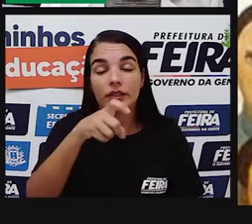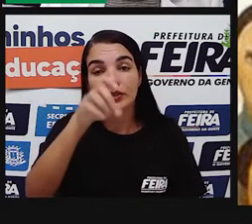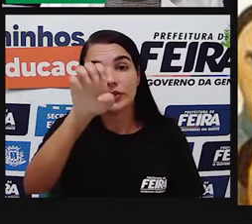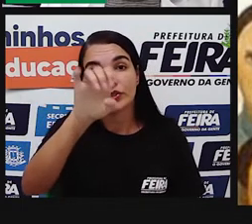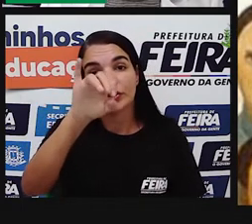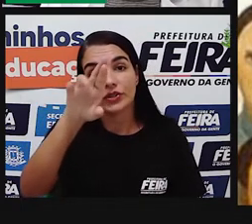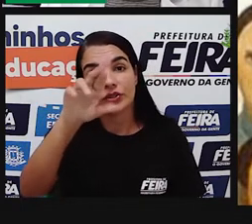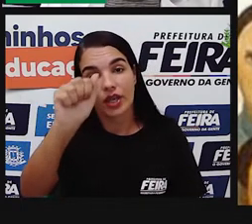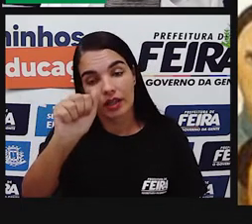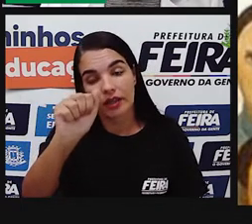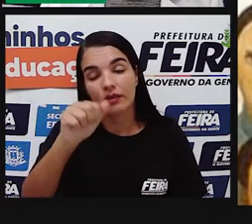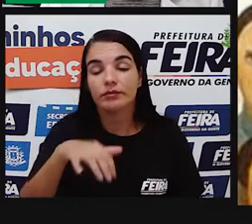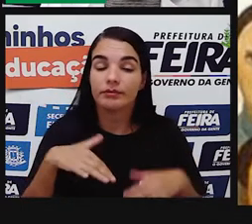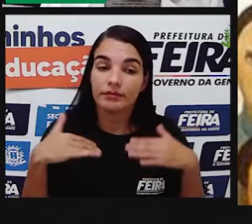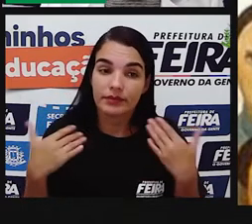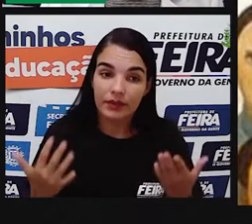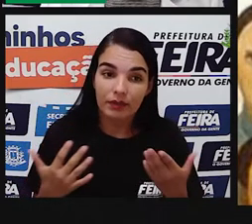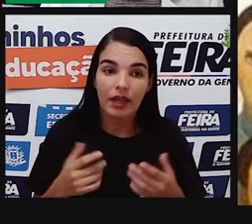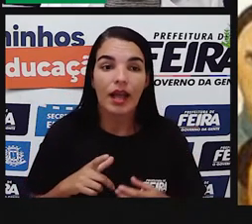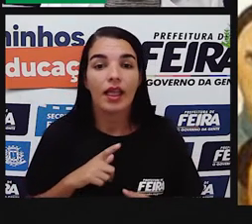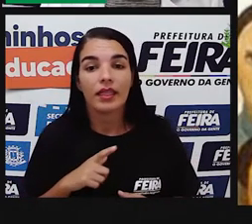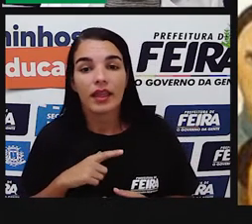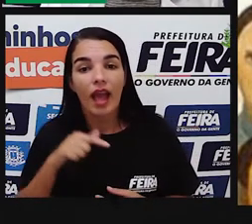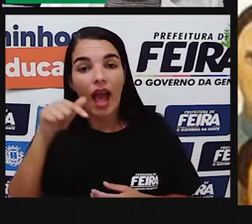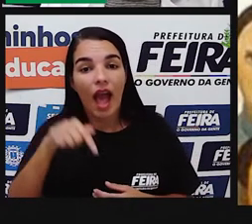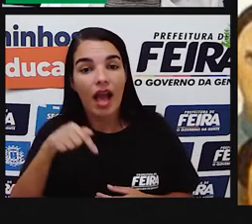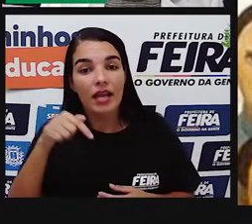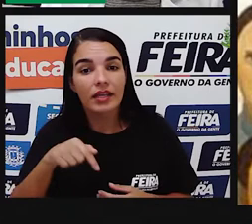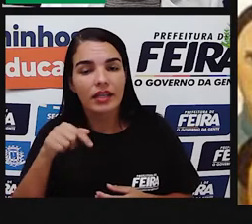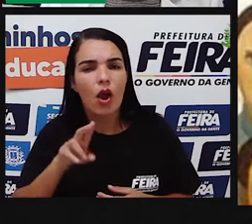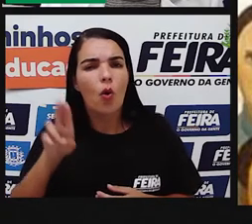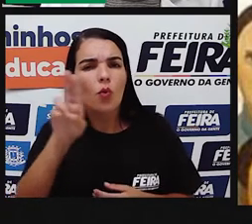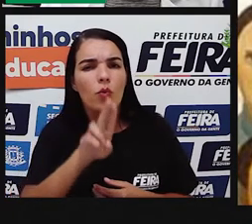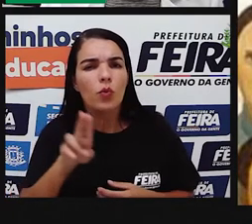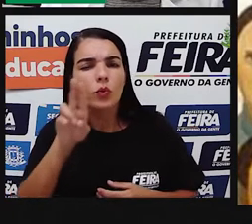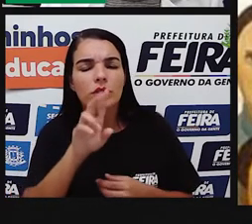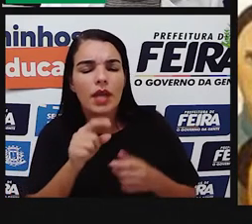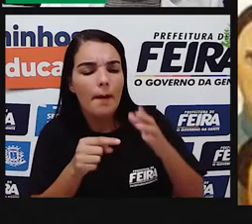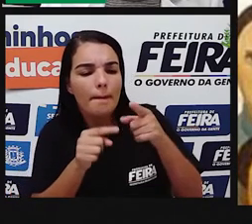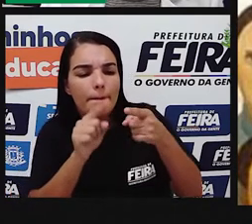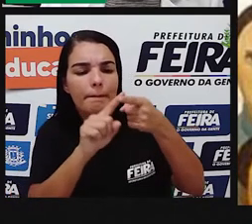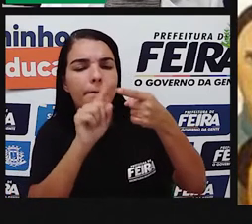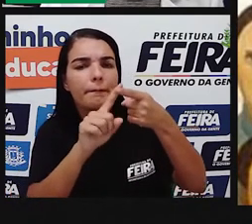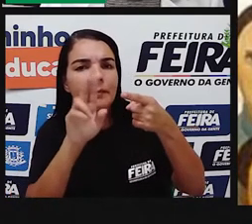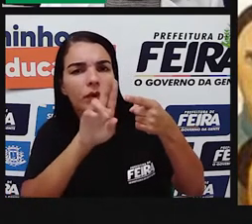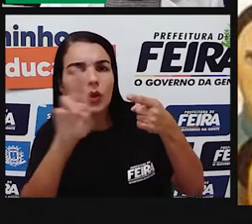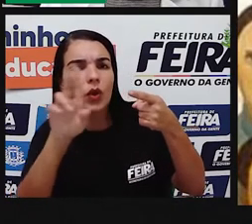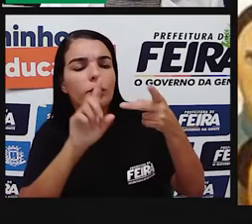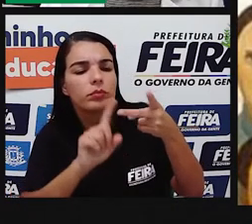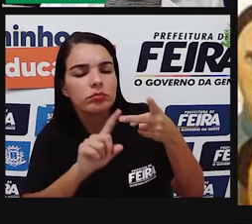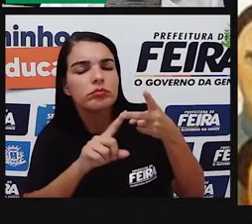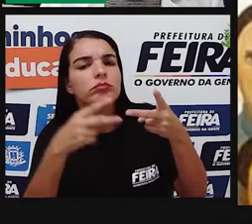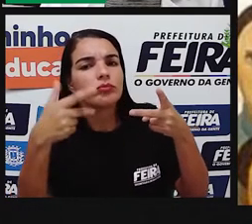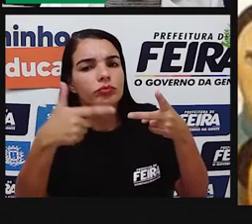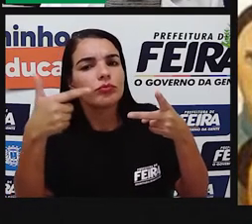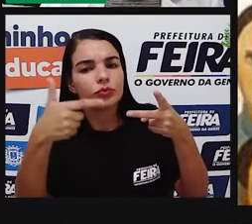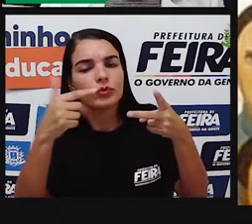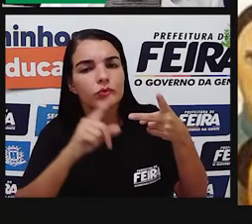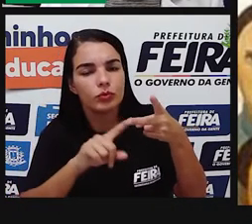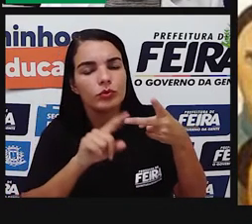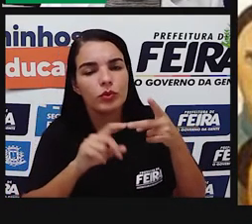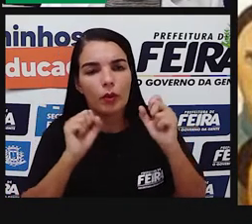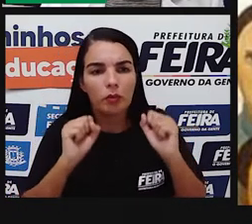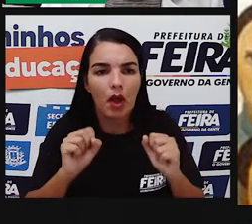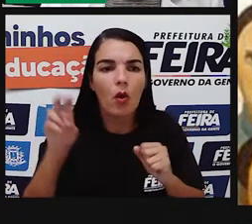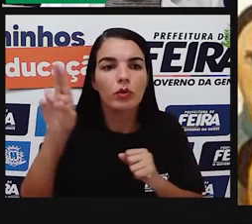mandioca. Macaxeira, mais, um pouco mais raro, mas os mais utilizados